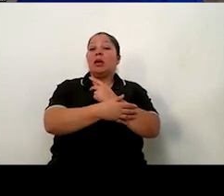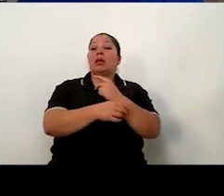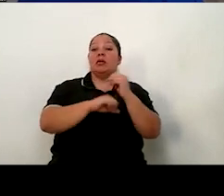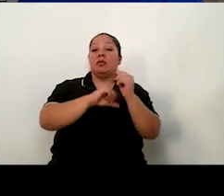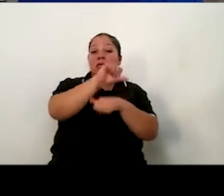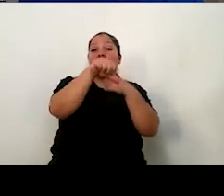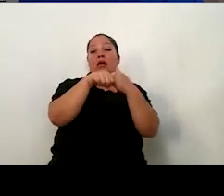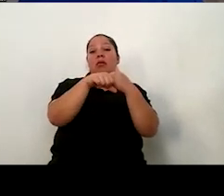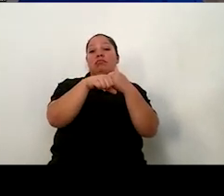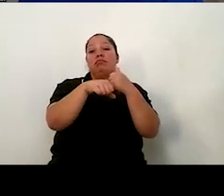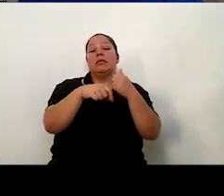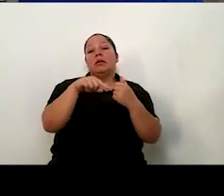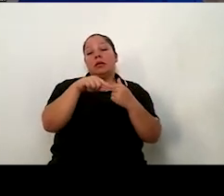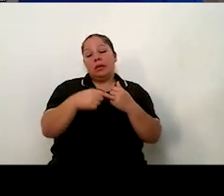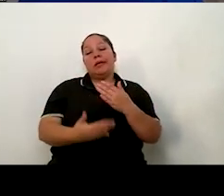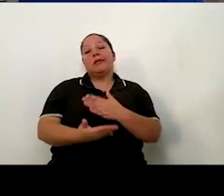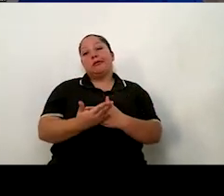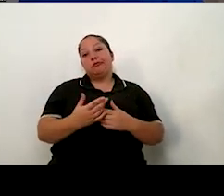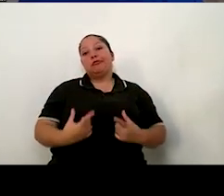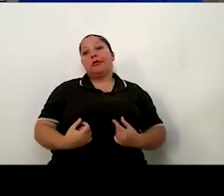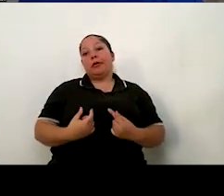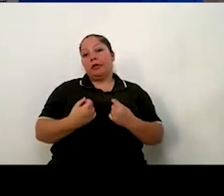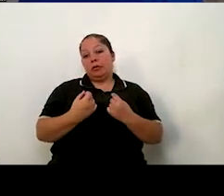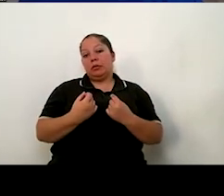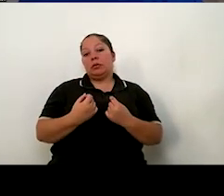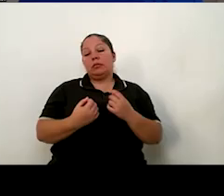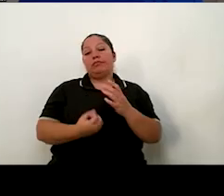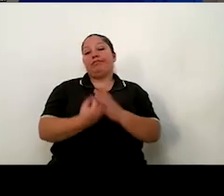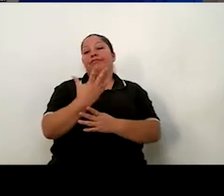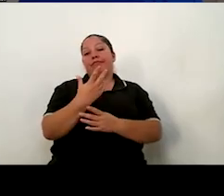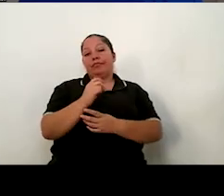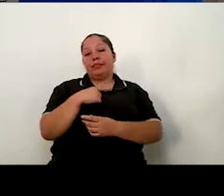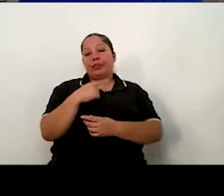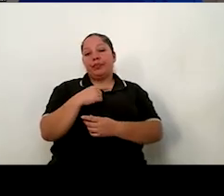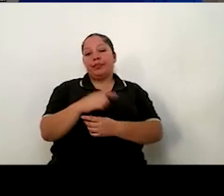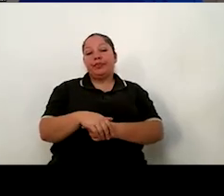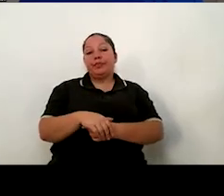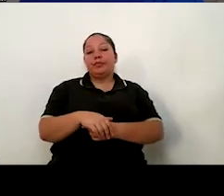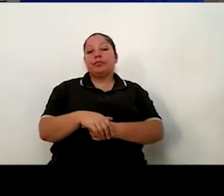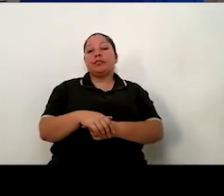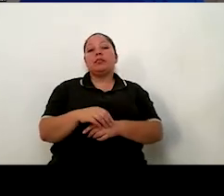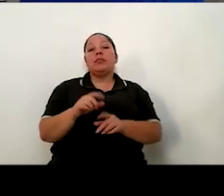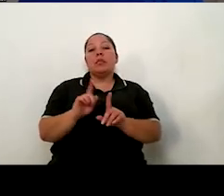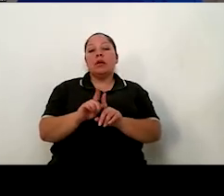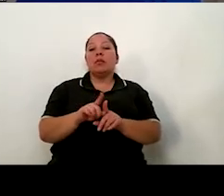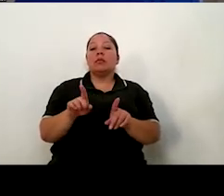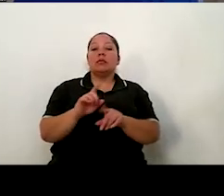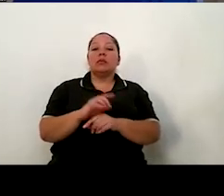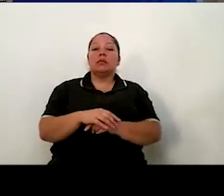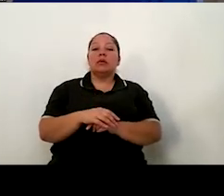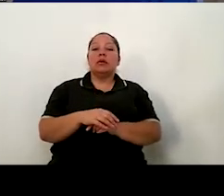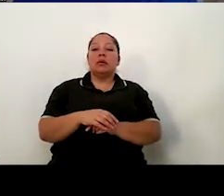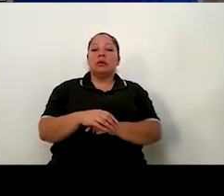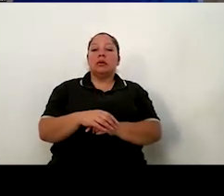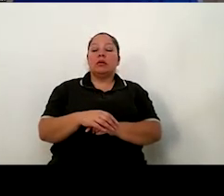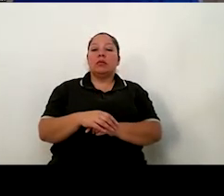Há uma redução na capacidade de quebrar e absorver inúmeros nutrientes, como vitaminas, e age como fator protetor. O álcool faz